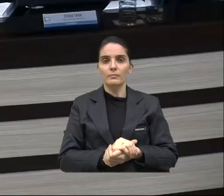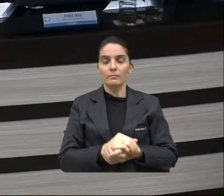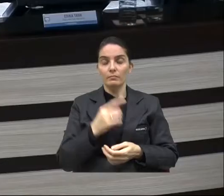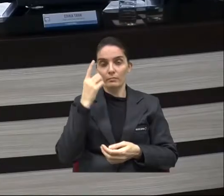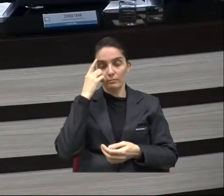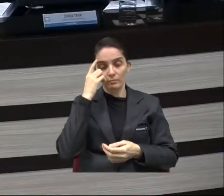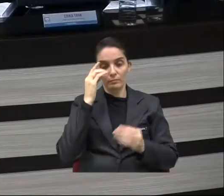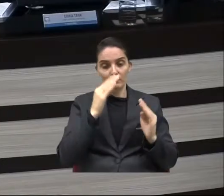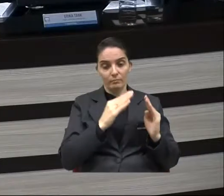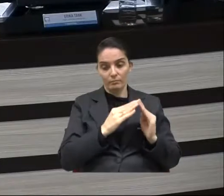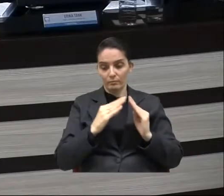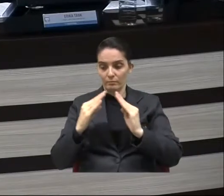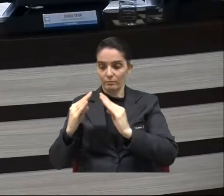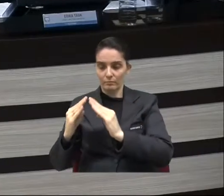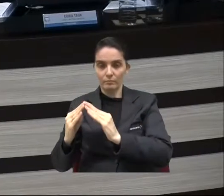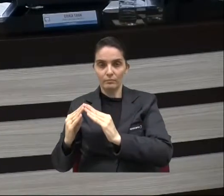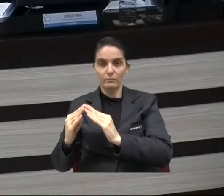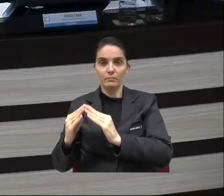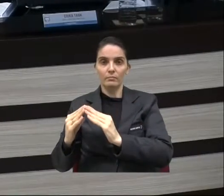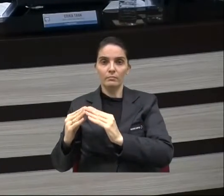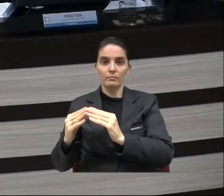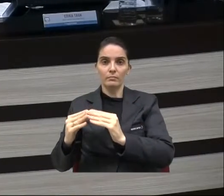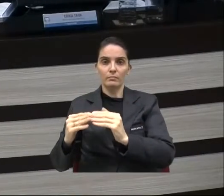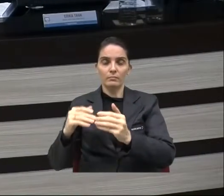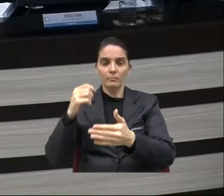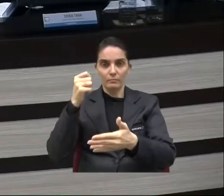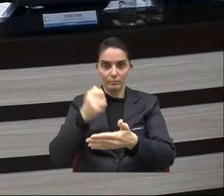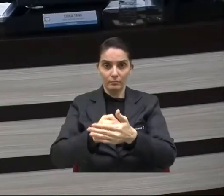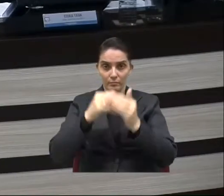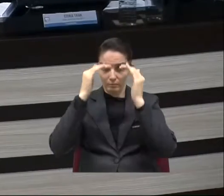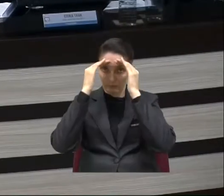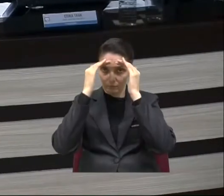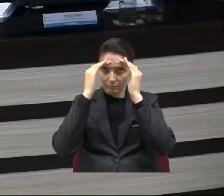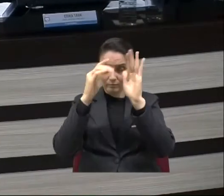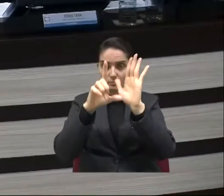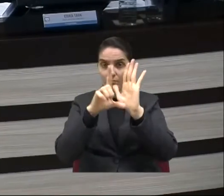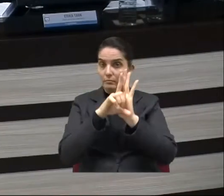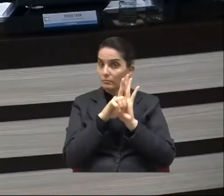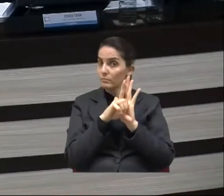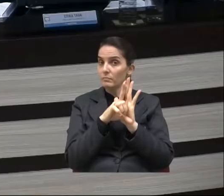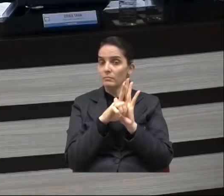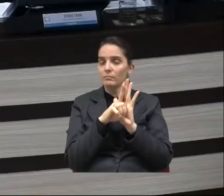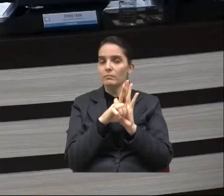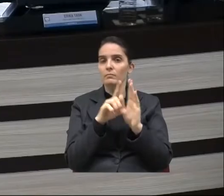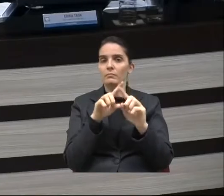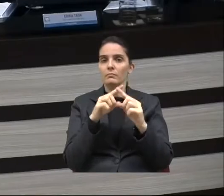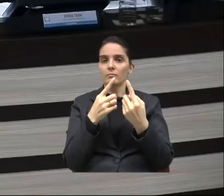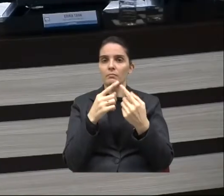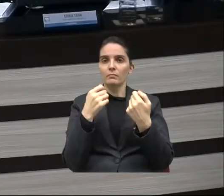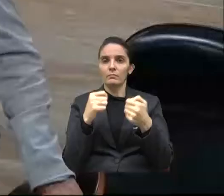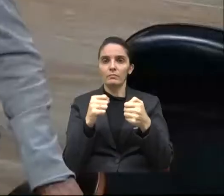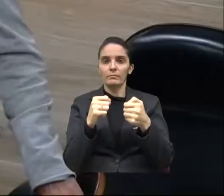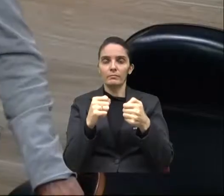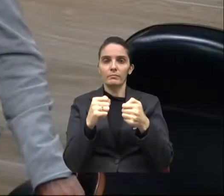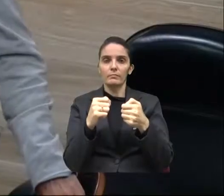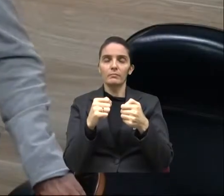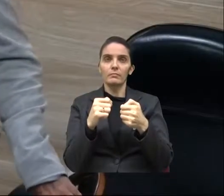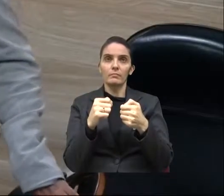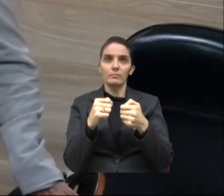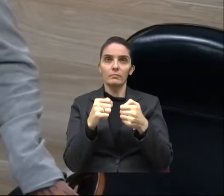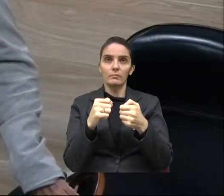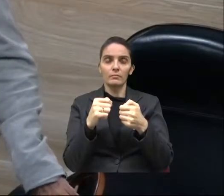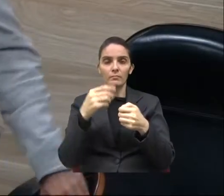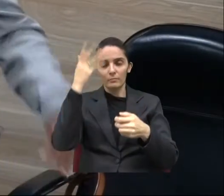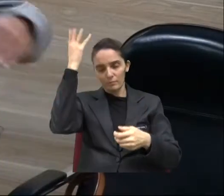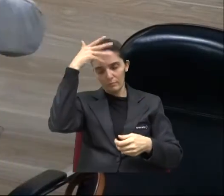necessário, é obrigatório por lei, mas temos que dizer o seguinte, eu não consigo